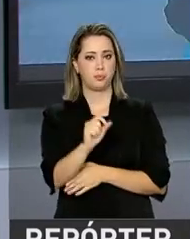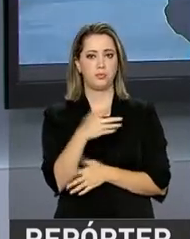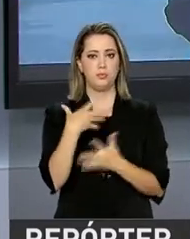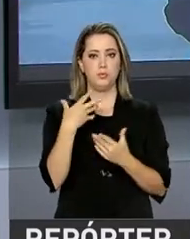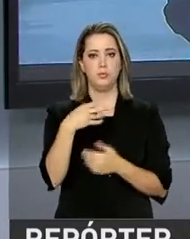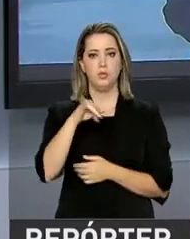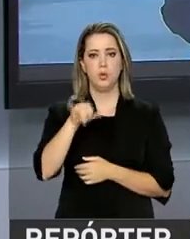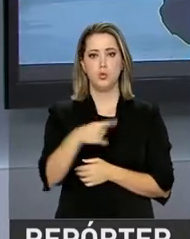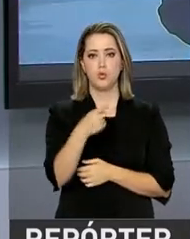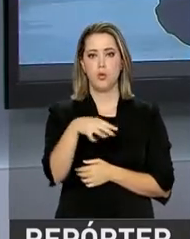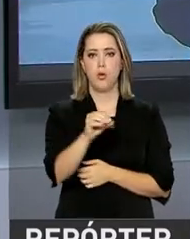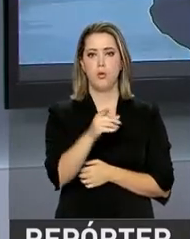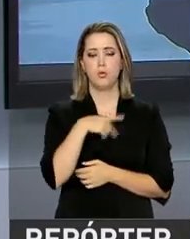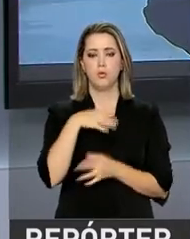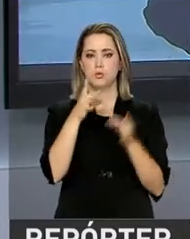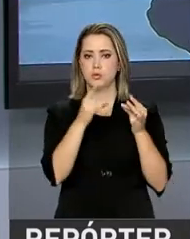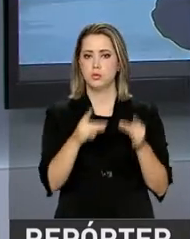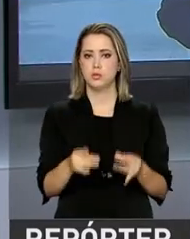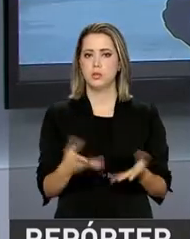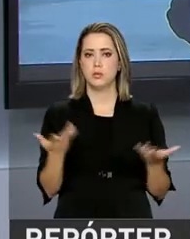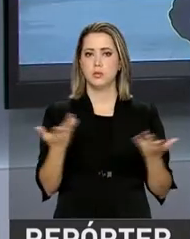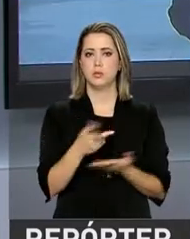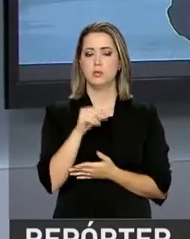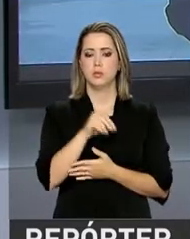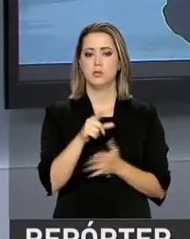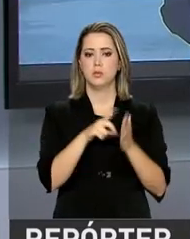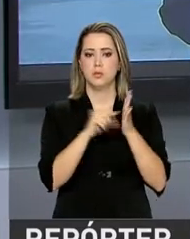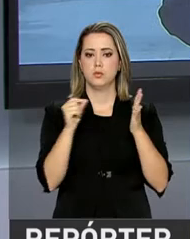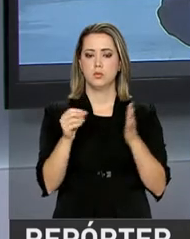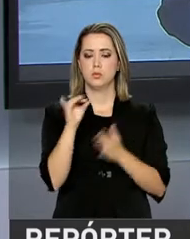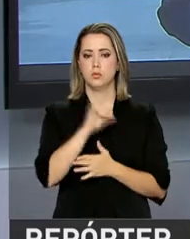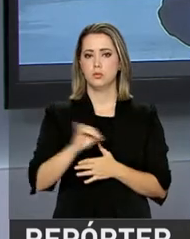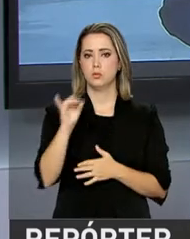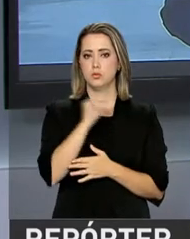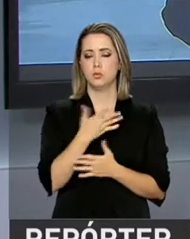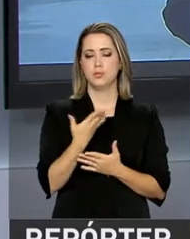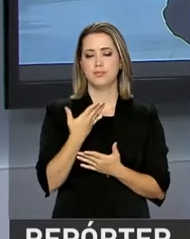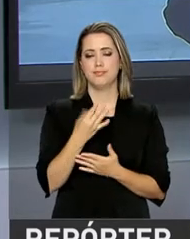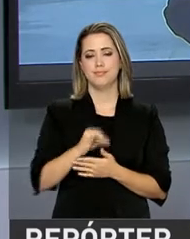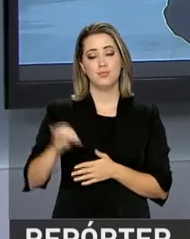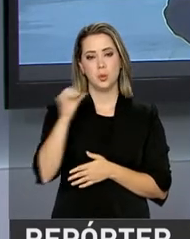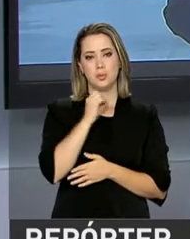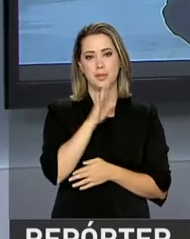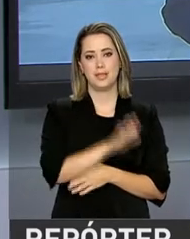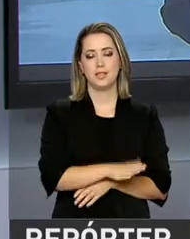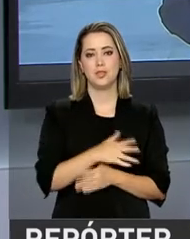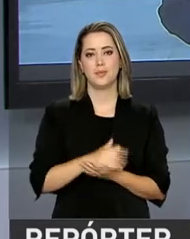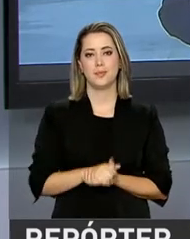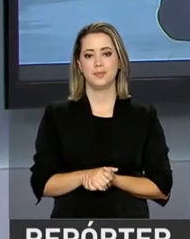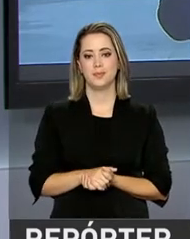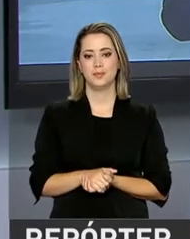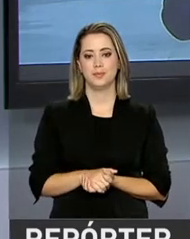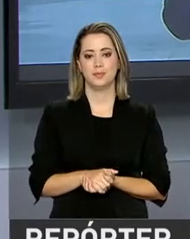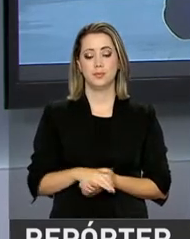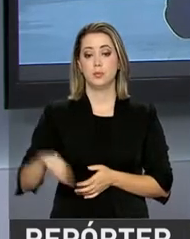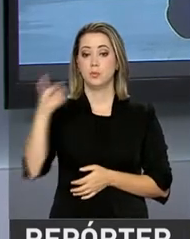vivo o joão pedro neto que conversa direto do palácio do planalto com a gente o joão pedro boa tarde